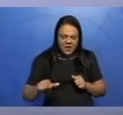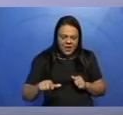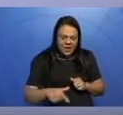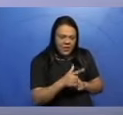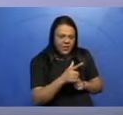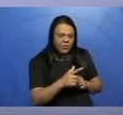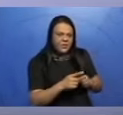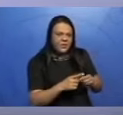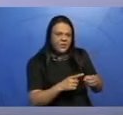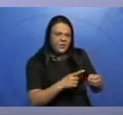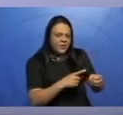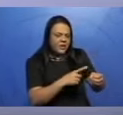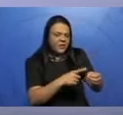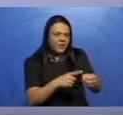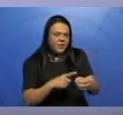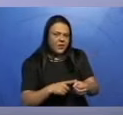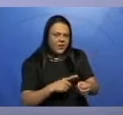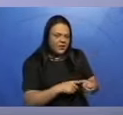cidade-estado, de